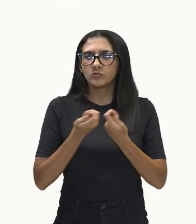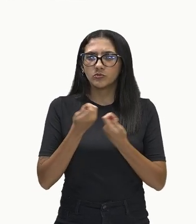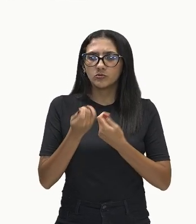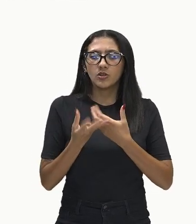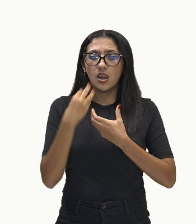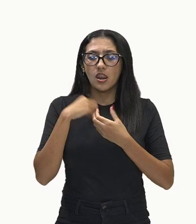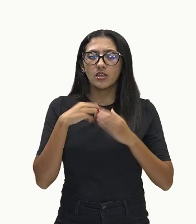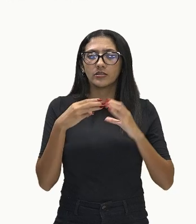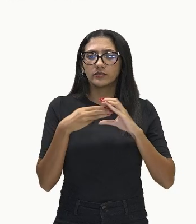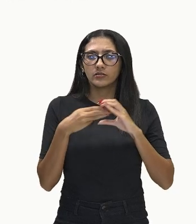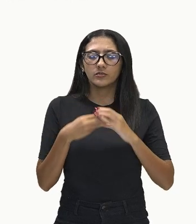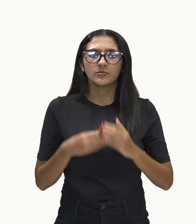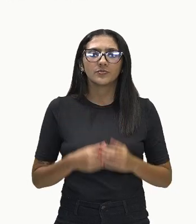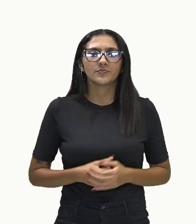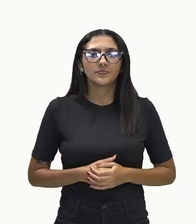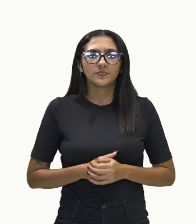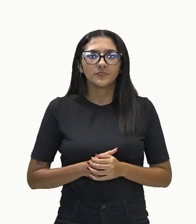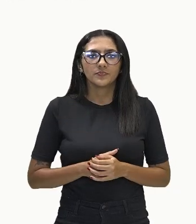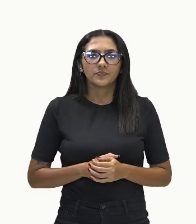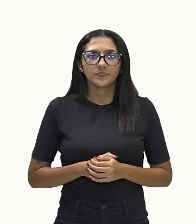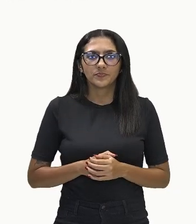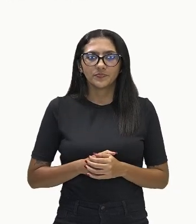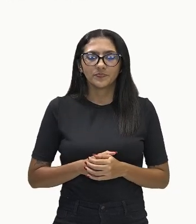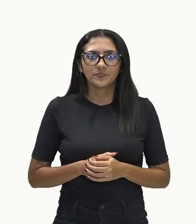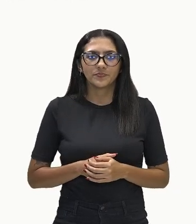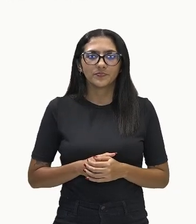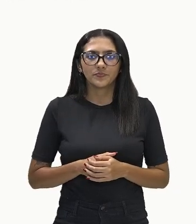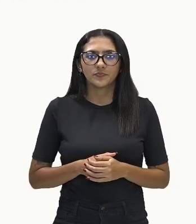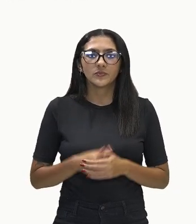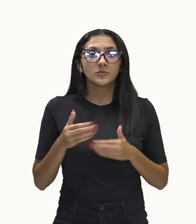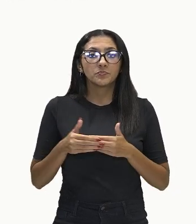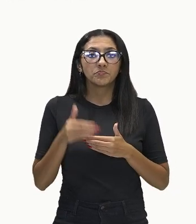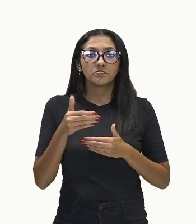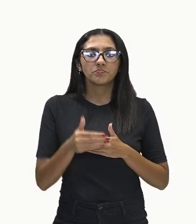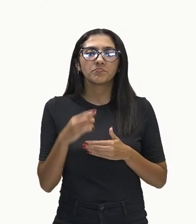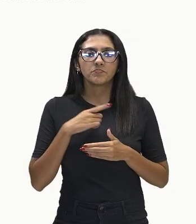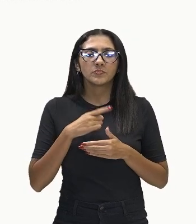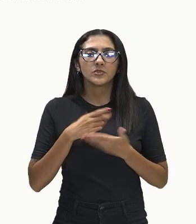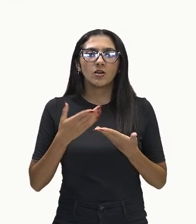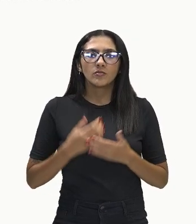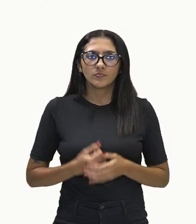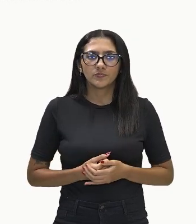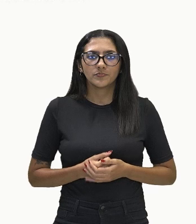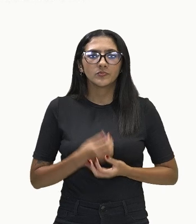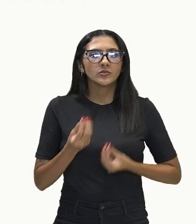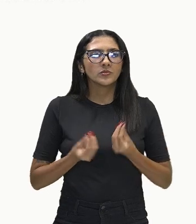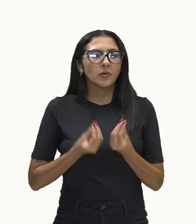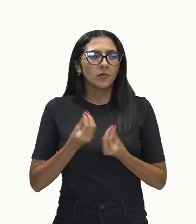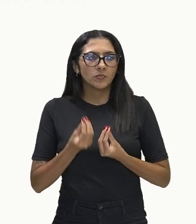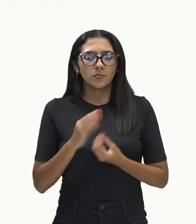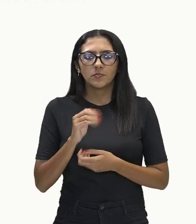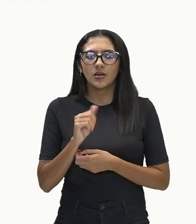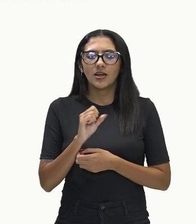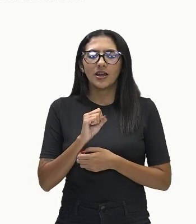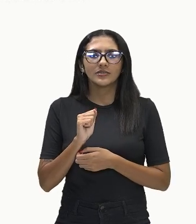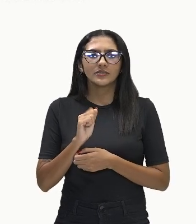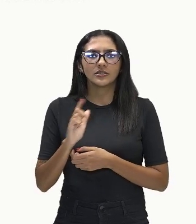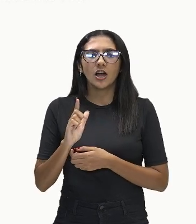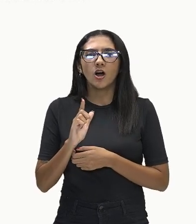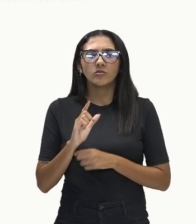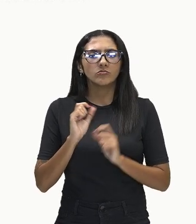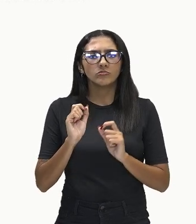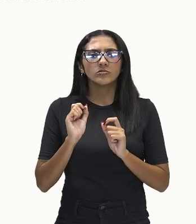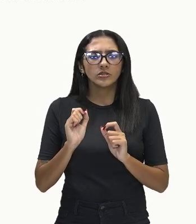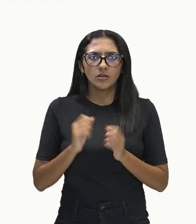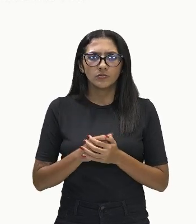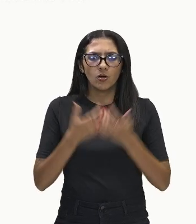celular também. Passando para isso, nós temos o nosso metabolismo basal, que é a quantidade